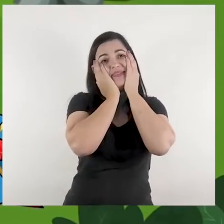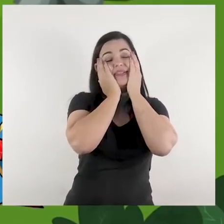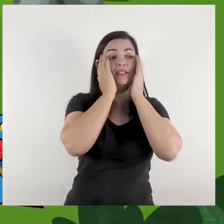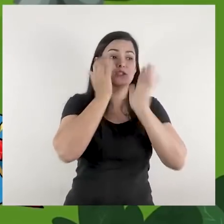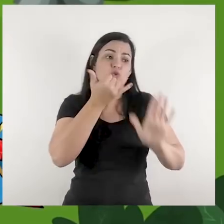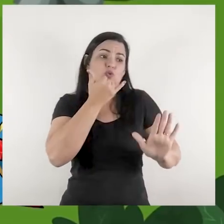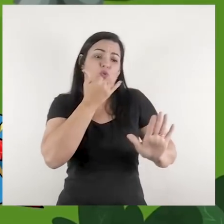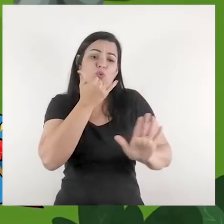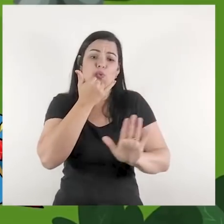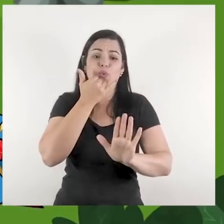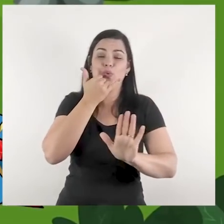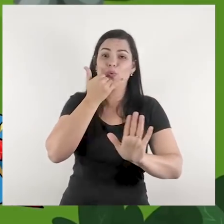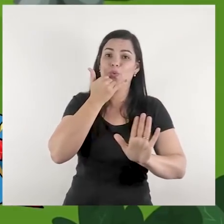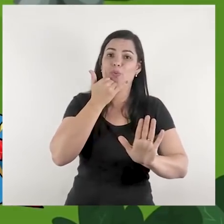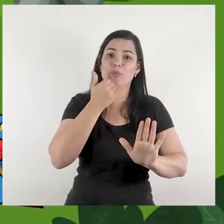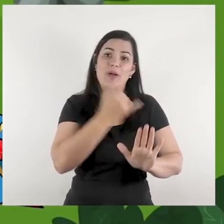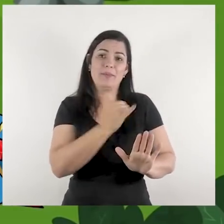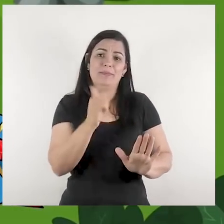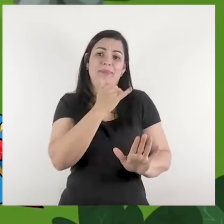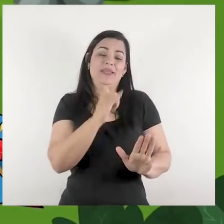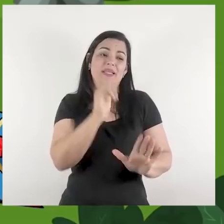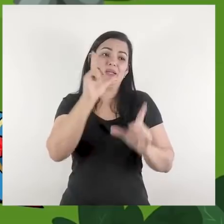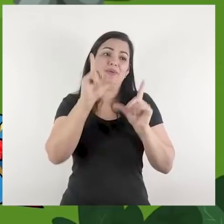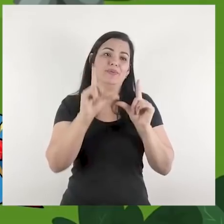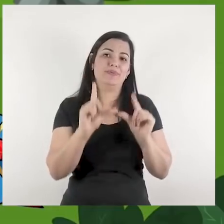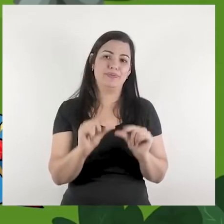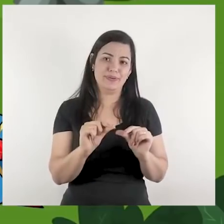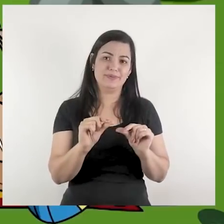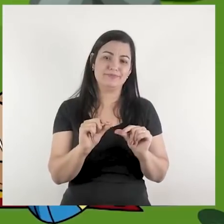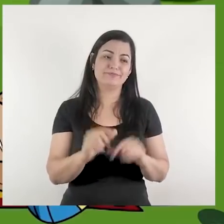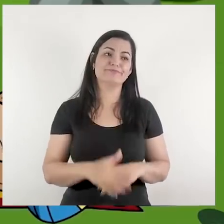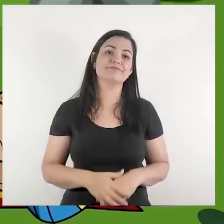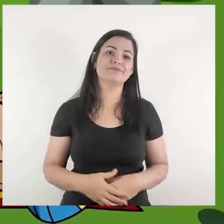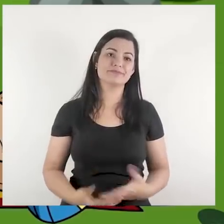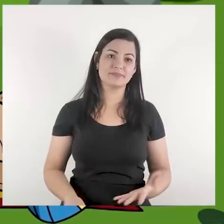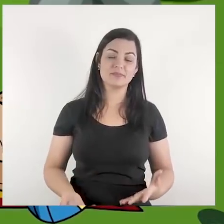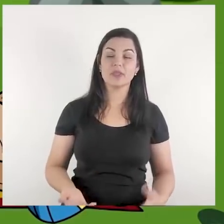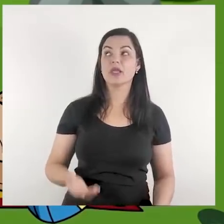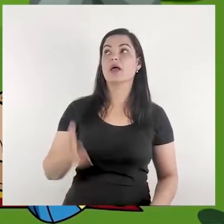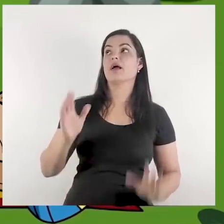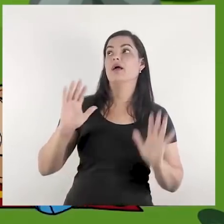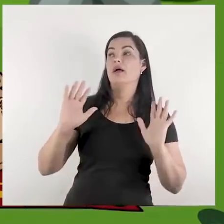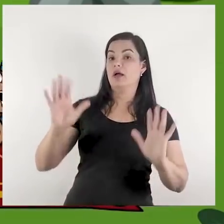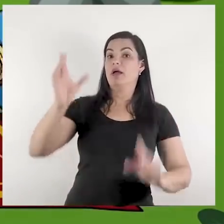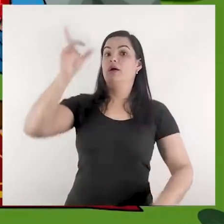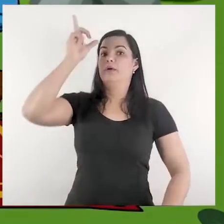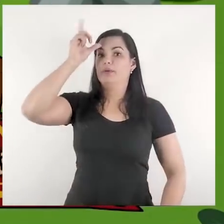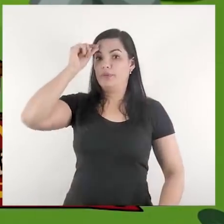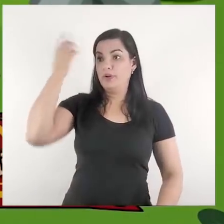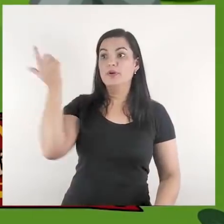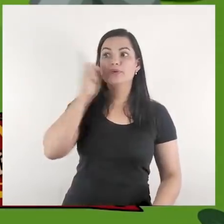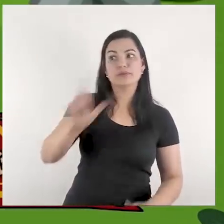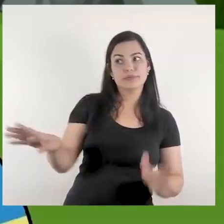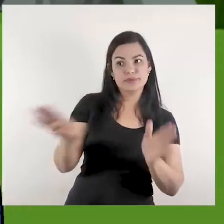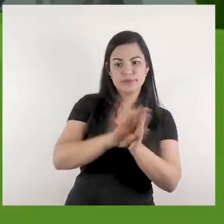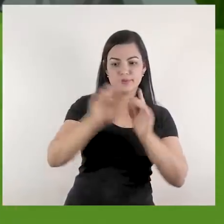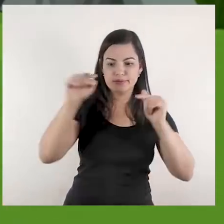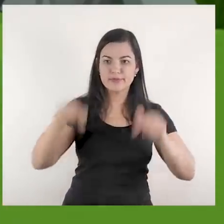Eu sinto muito, pessoal. A bateria da Bubblex acabou. Ufa! Ainda bem que conseguimos